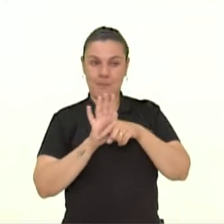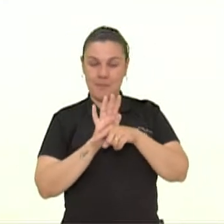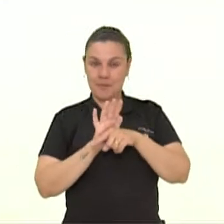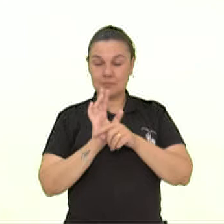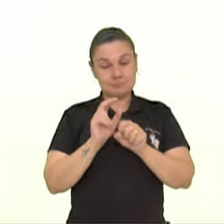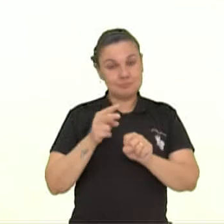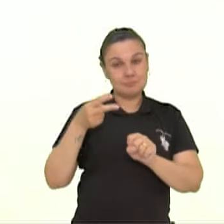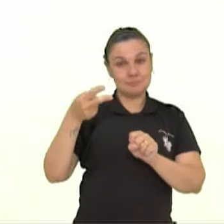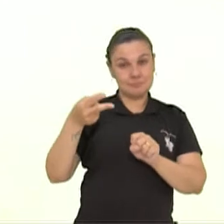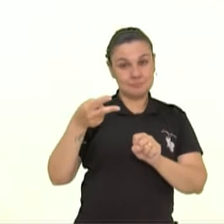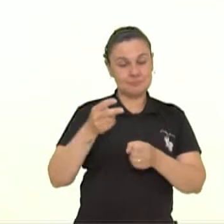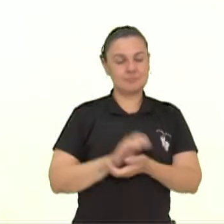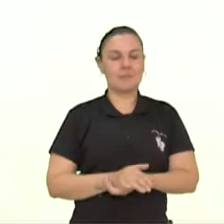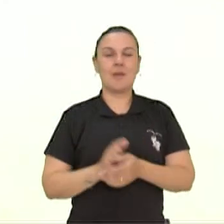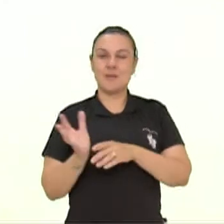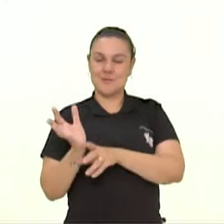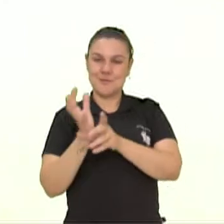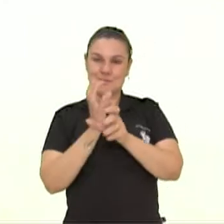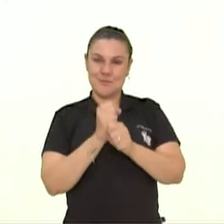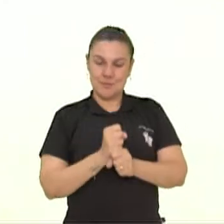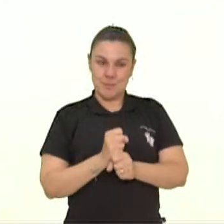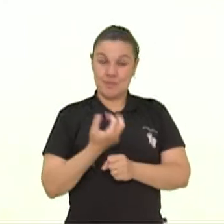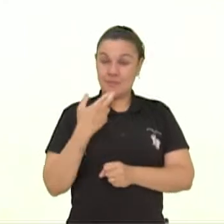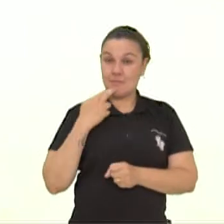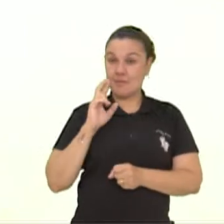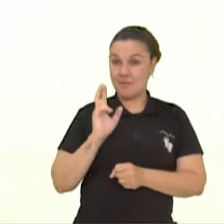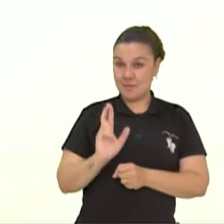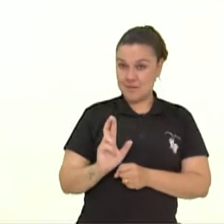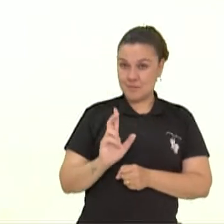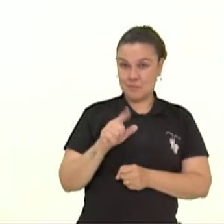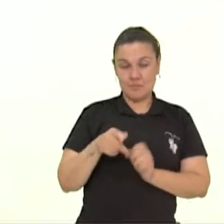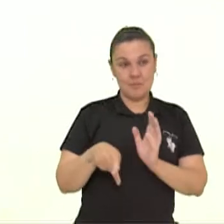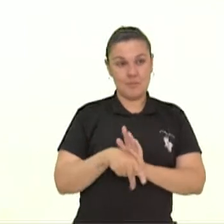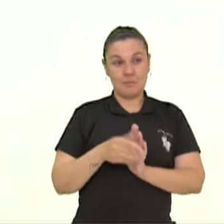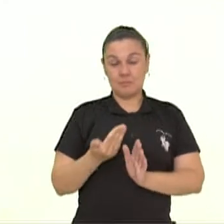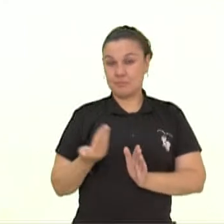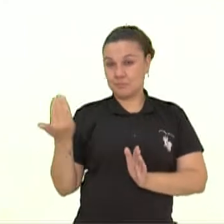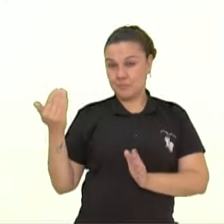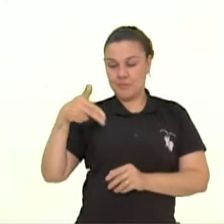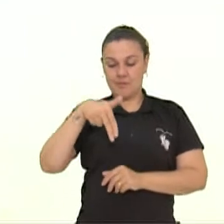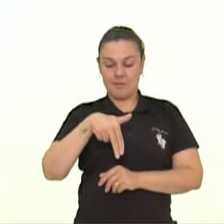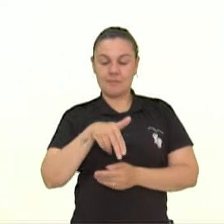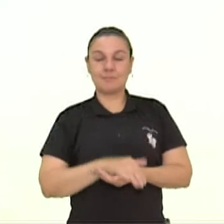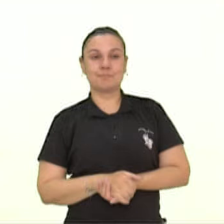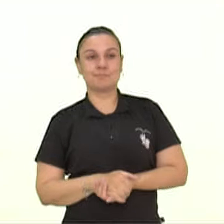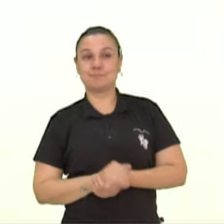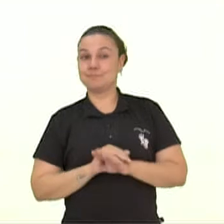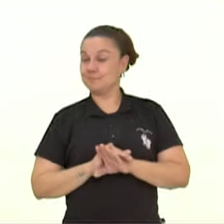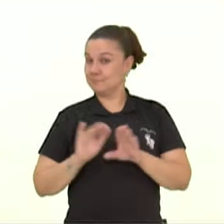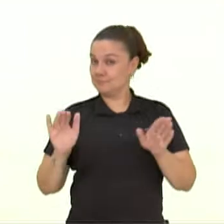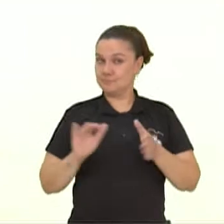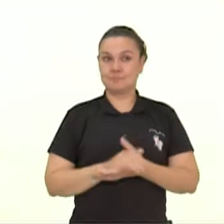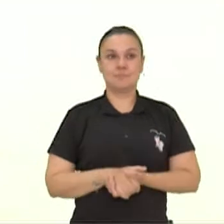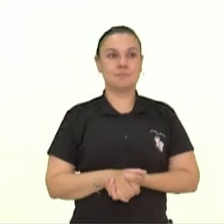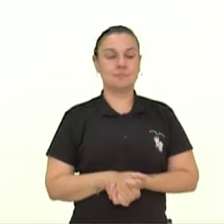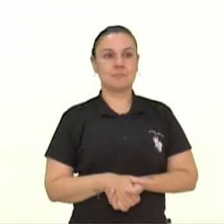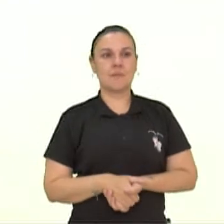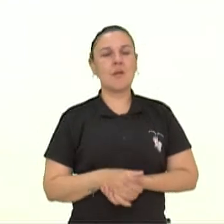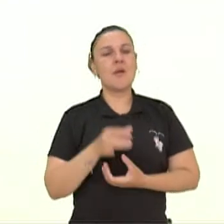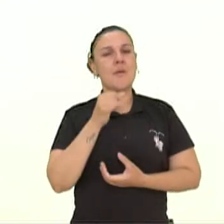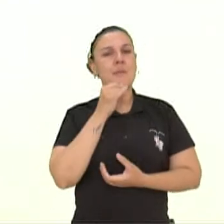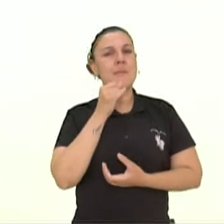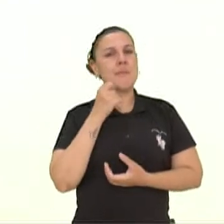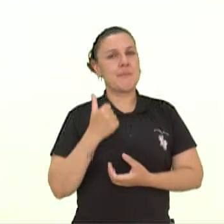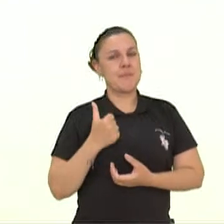da variância. Como é calculada a variância mesmo? É a diferença entre o dado e a média aritmética elevado ao